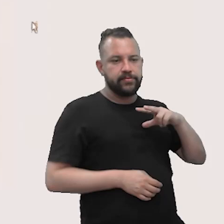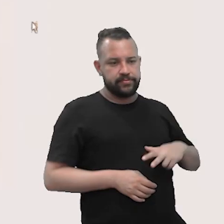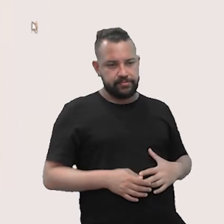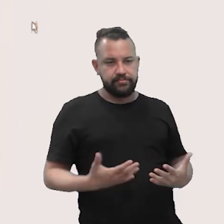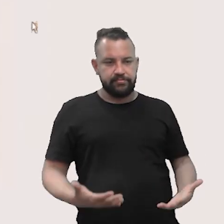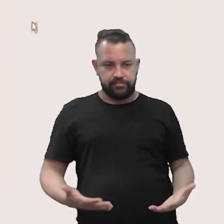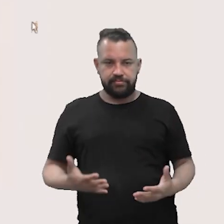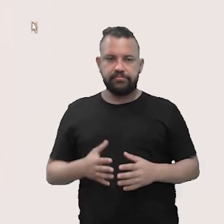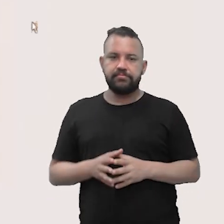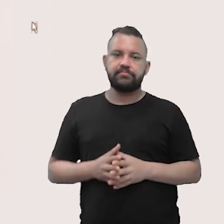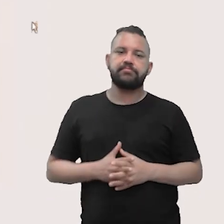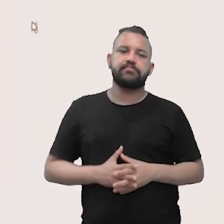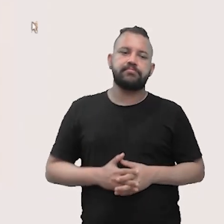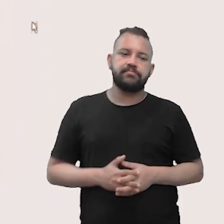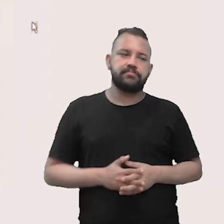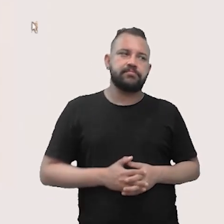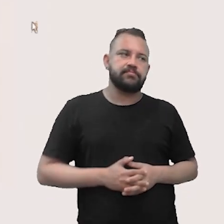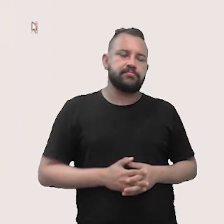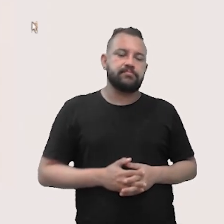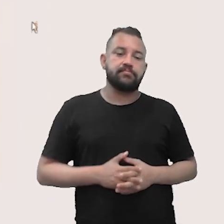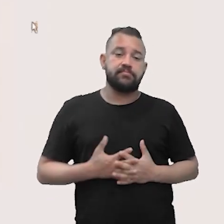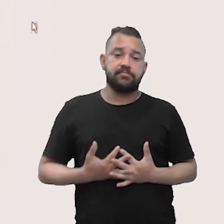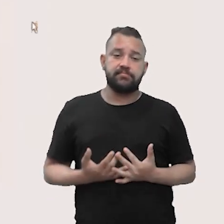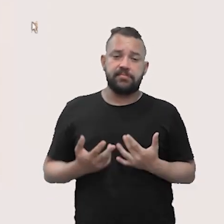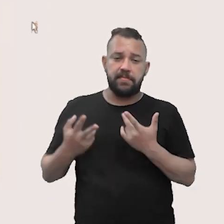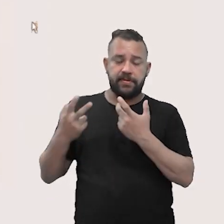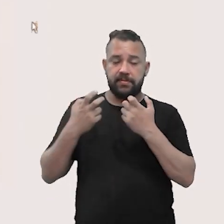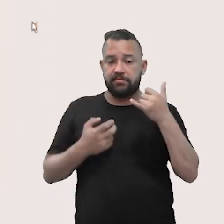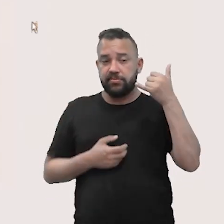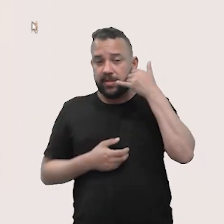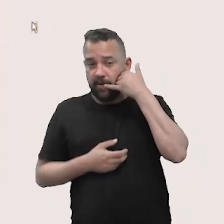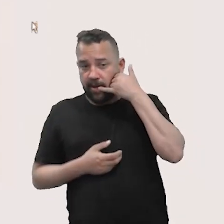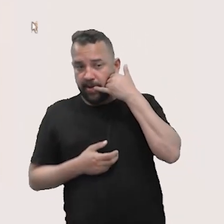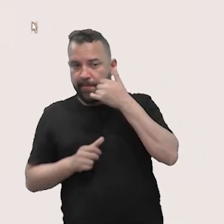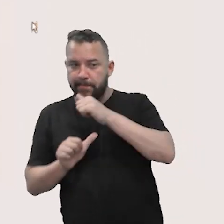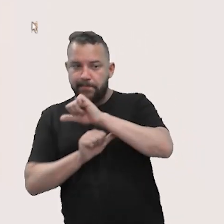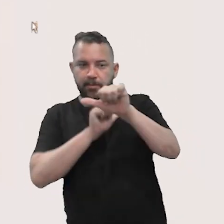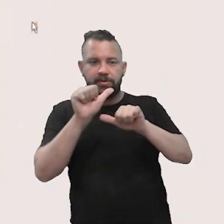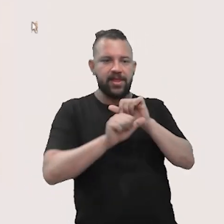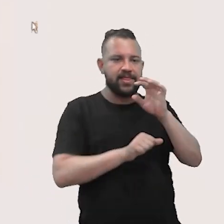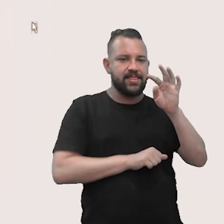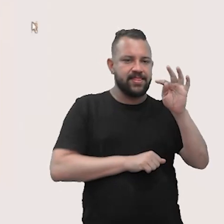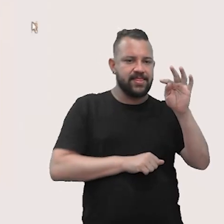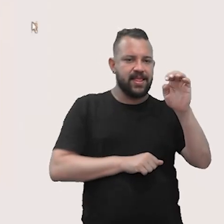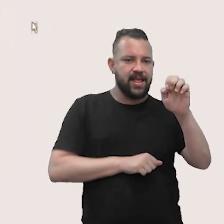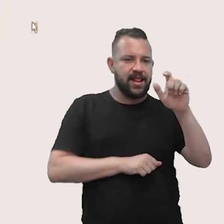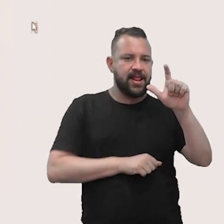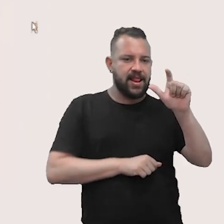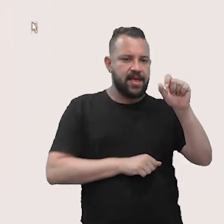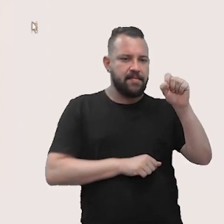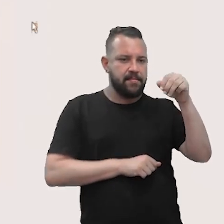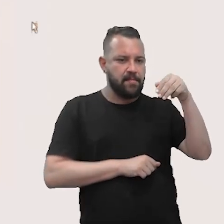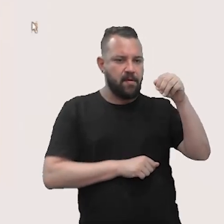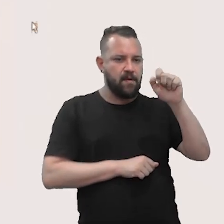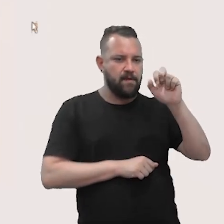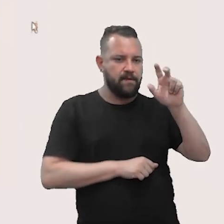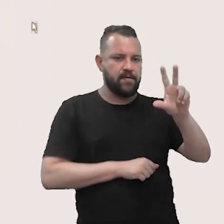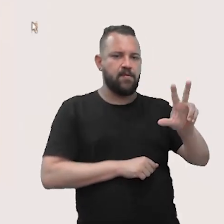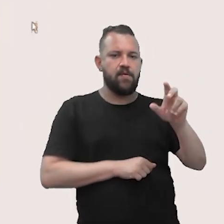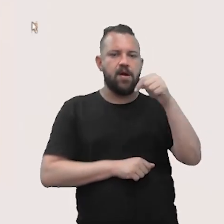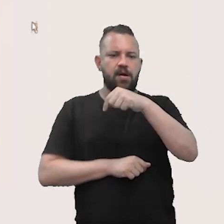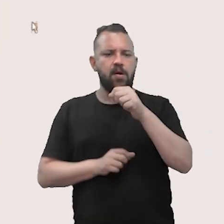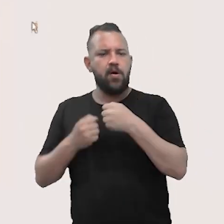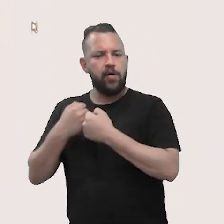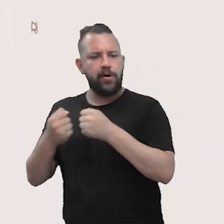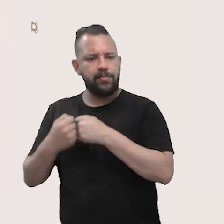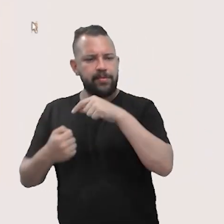falado utilizado lá em Portugal. Então, celular, telemóvel, ônibus no Brasil,